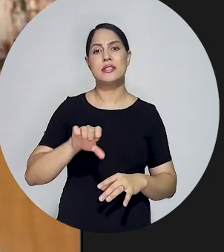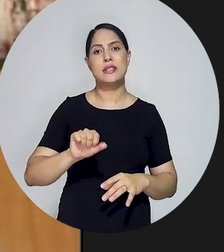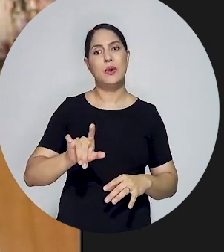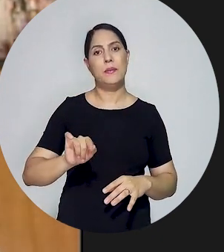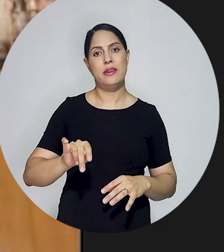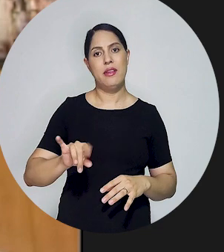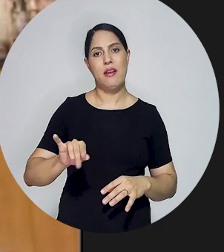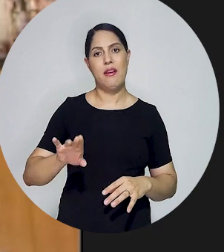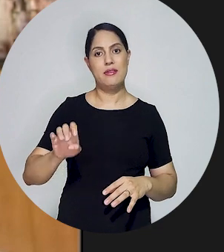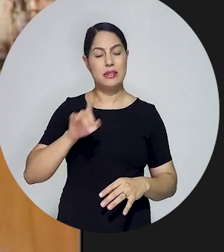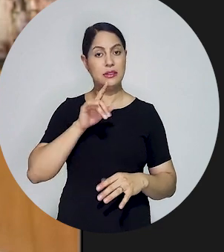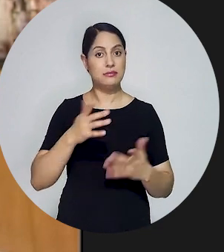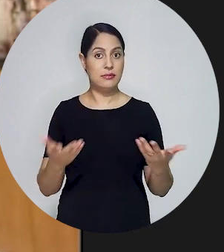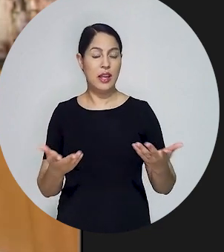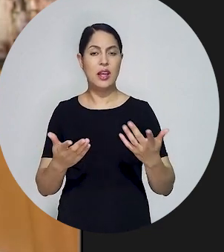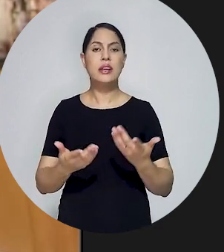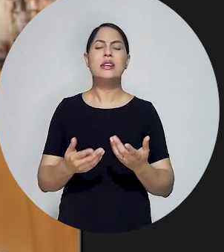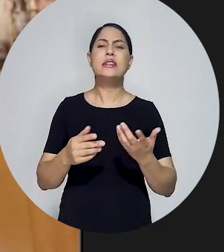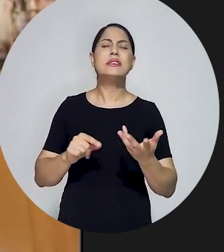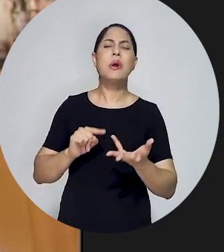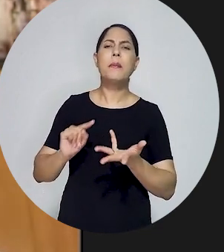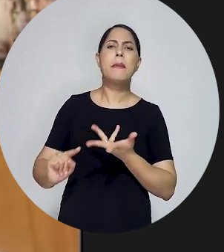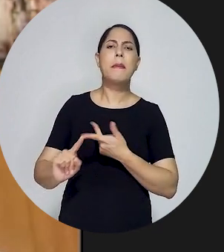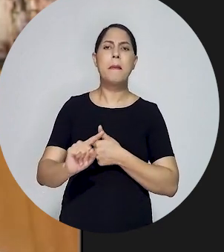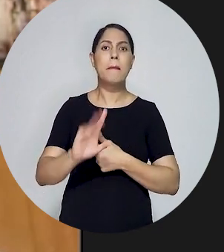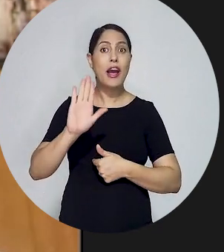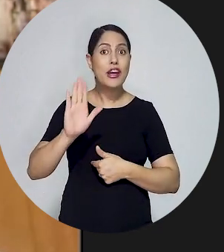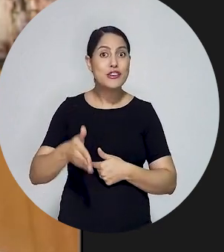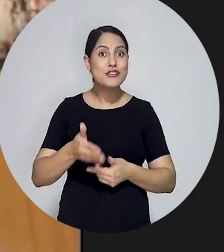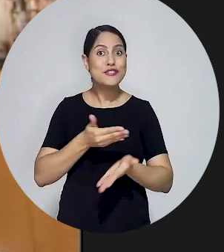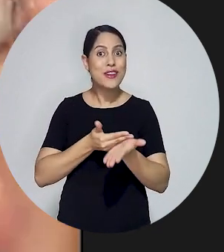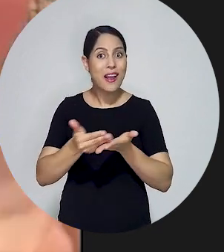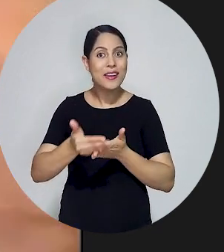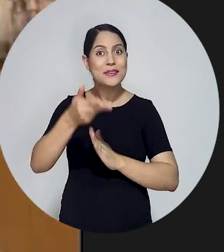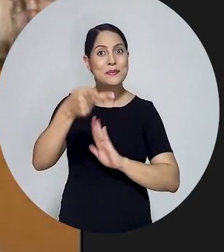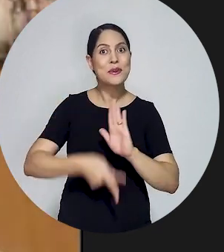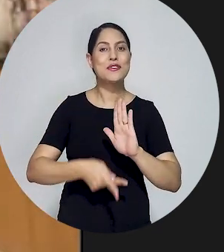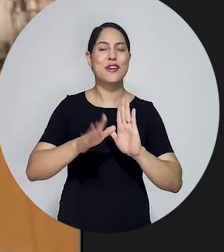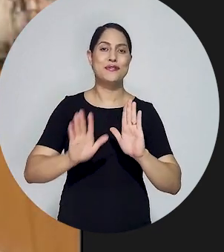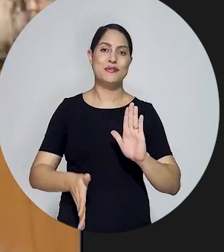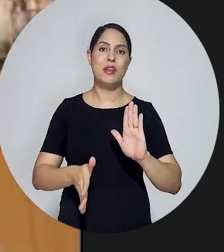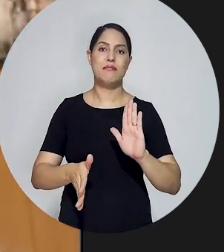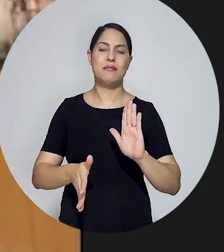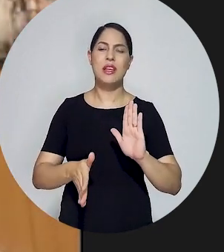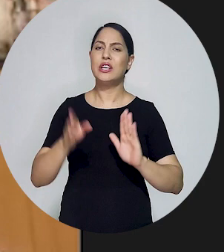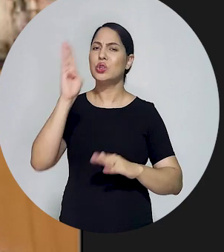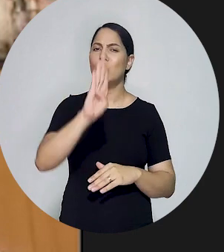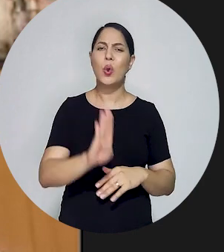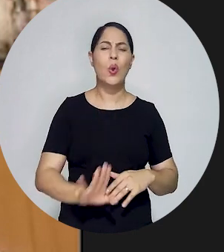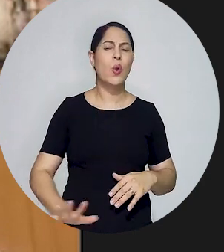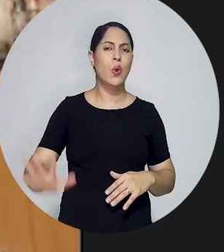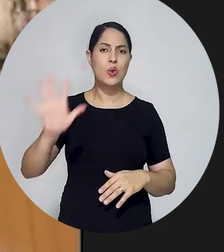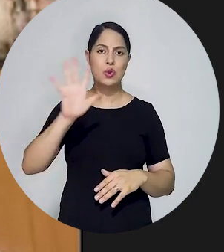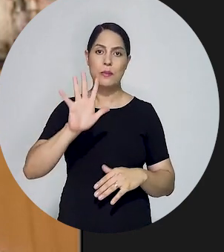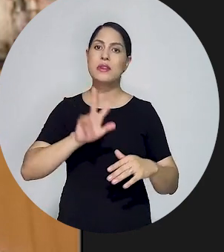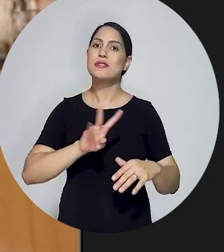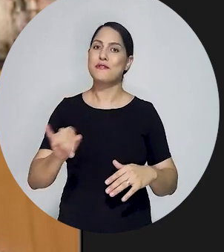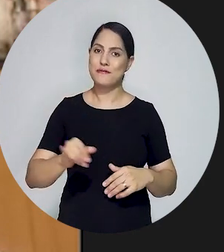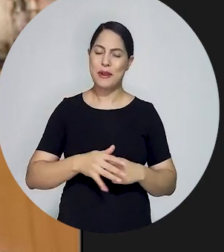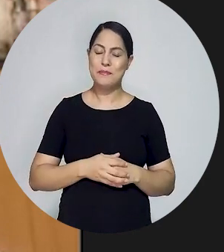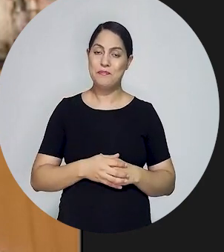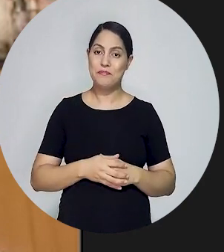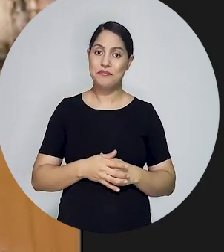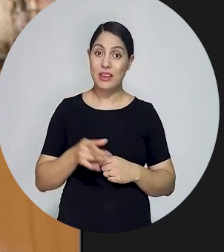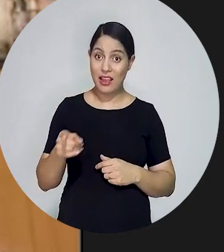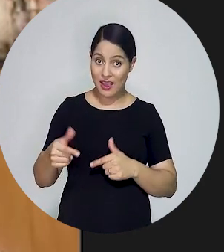a exposição à insalubridade. Isso já vem sendo feito no projeto piloto e essa ampliação vai permitir esse acesso a toda a advocacia previdenciária